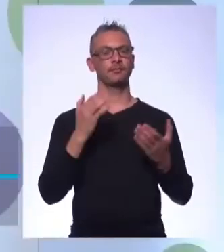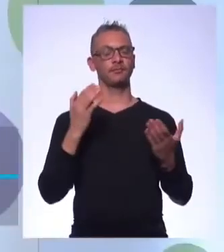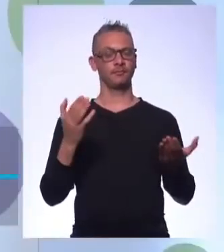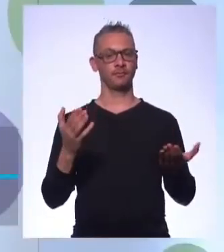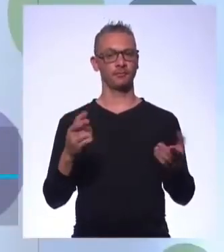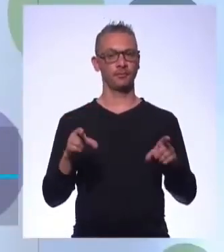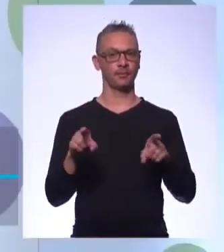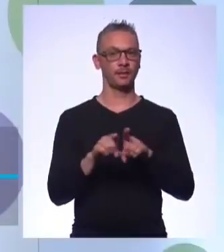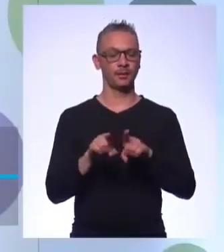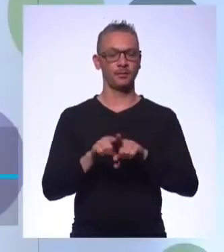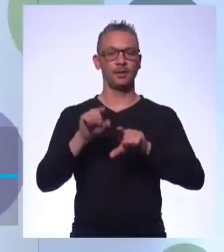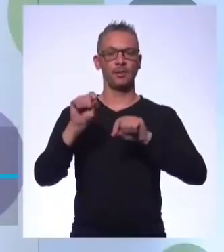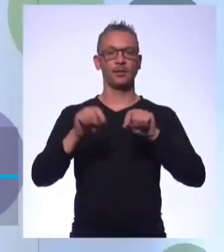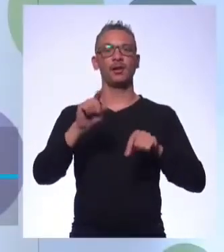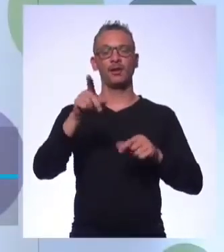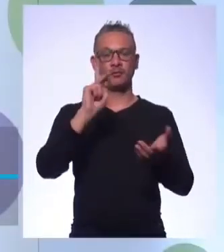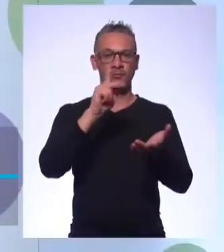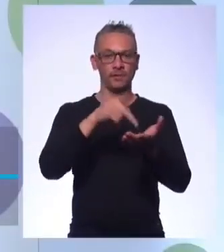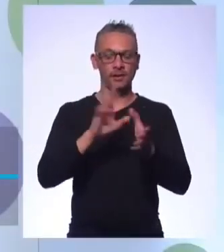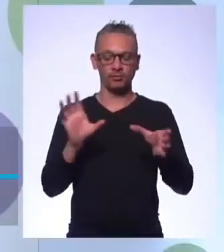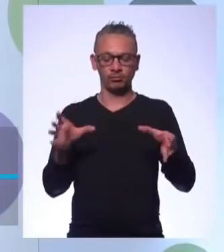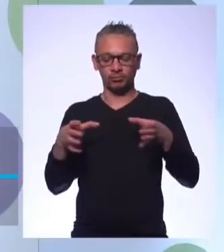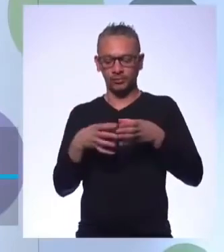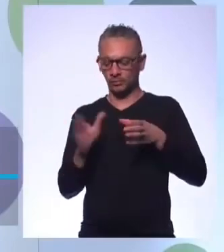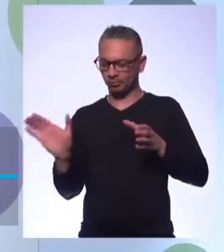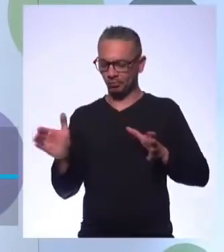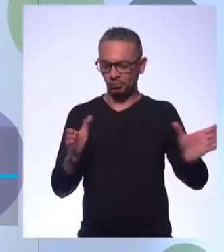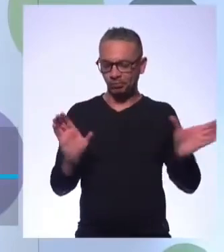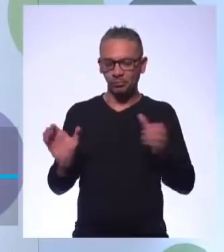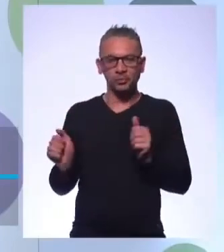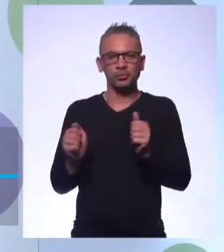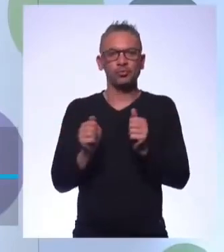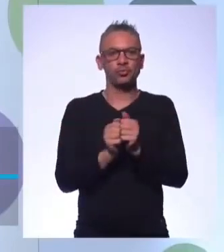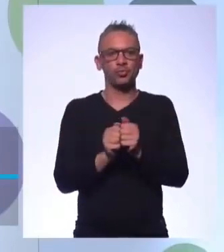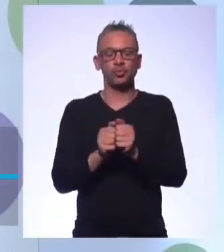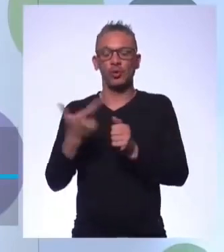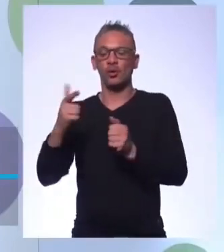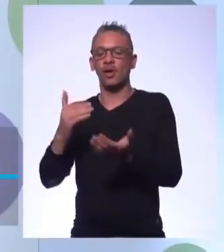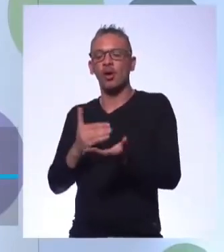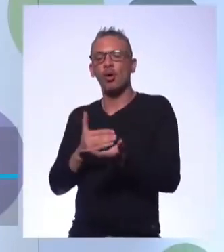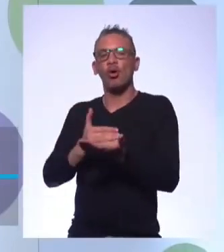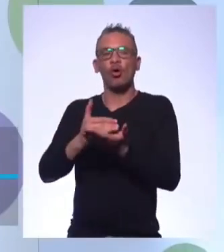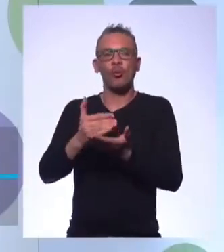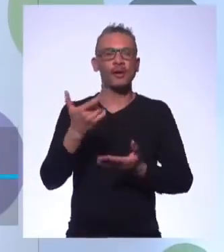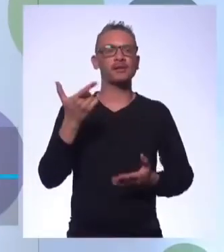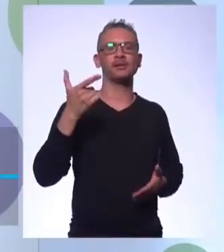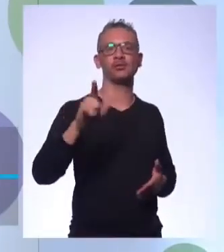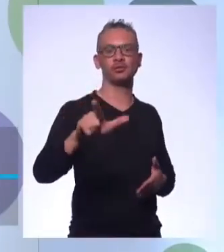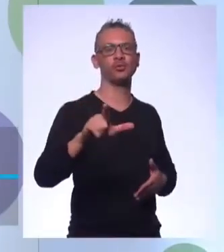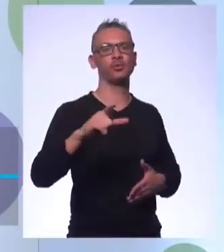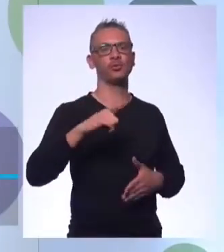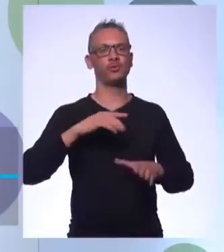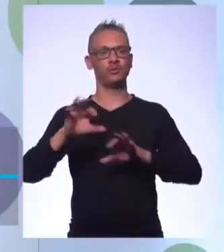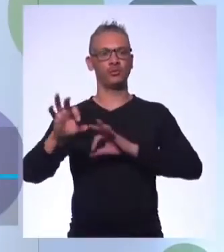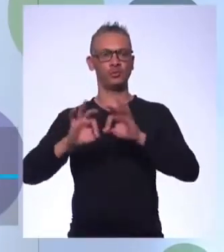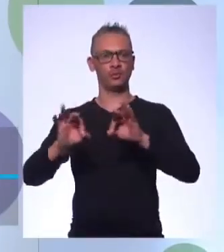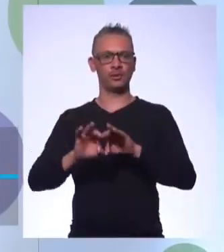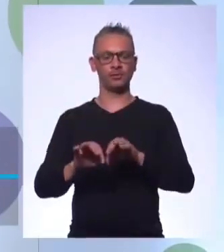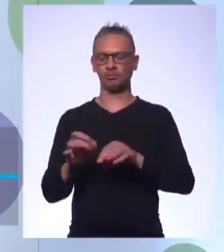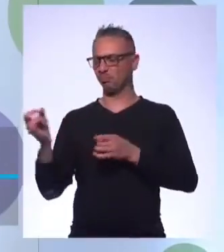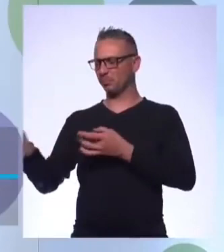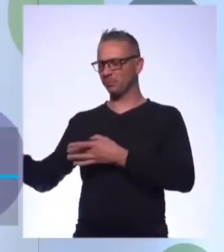Forever. gente, isso aí, juntar os cacos é recomeçar. Não abandoná-los, mas juntar para